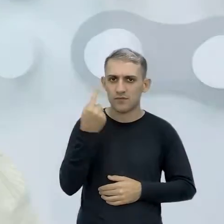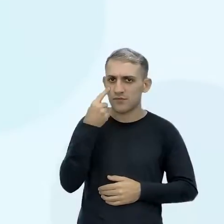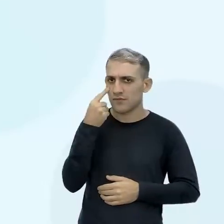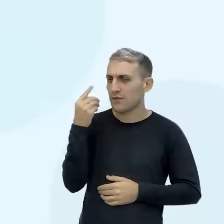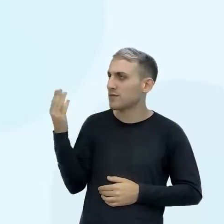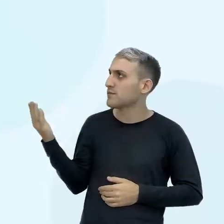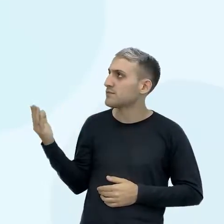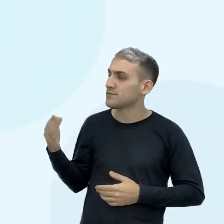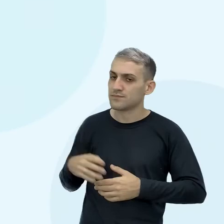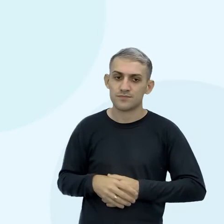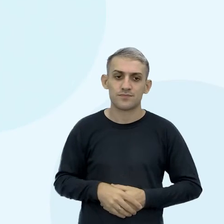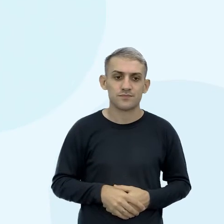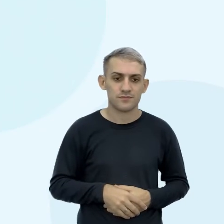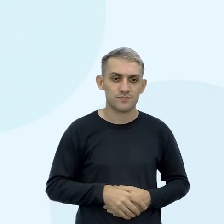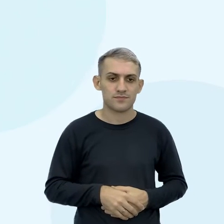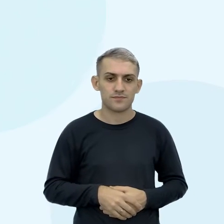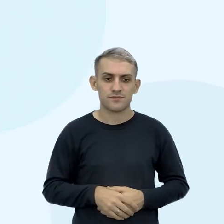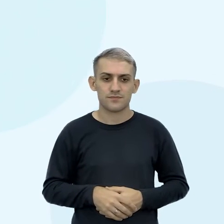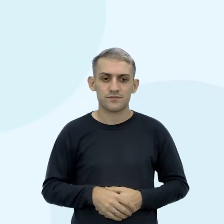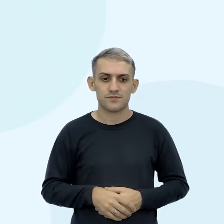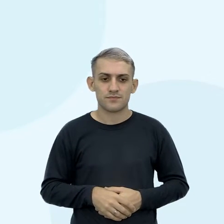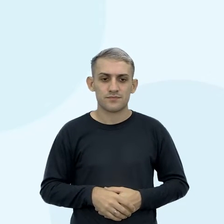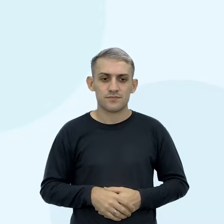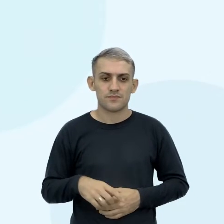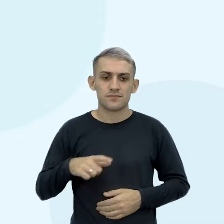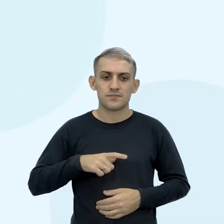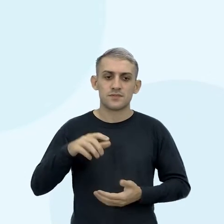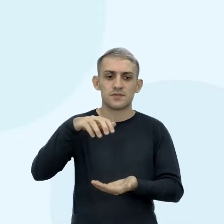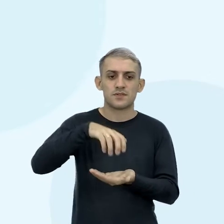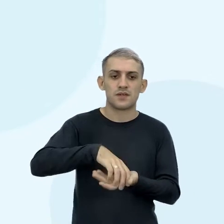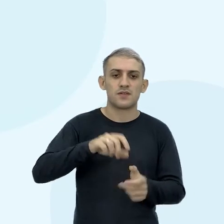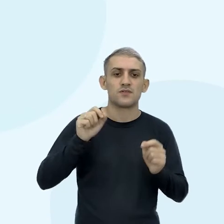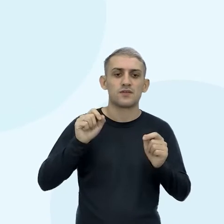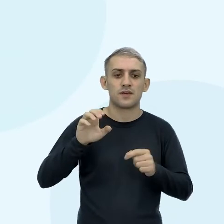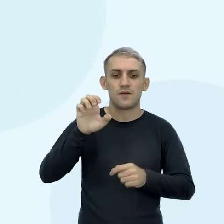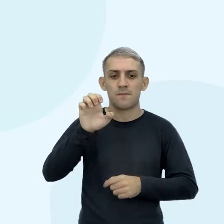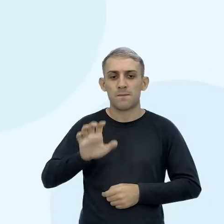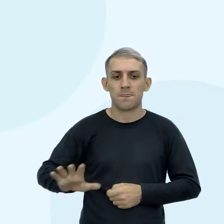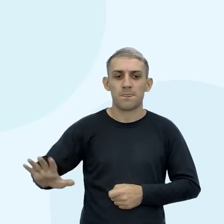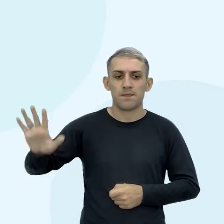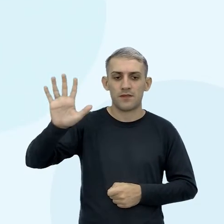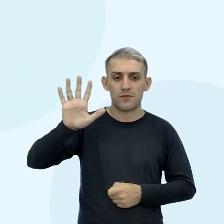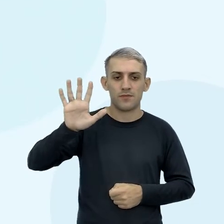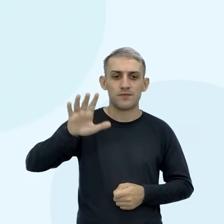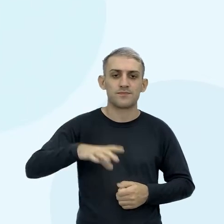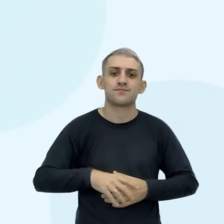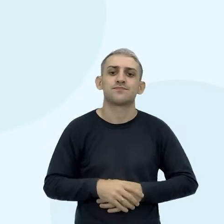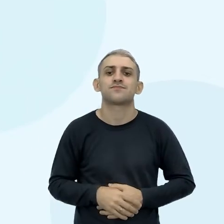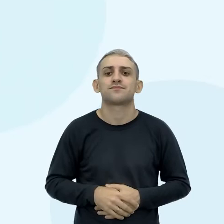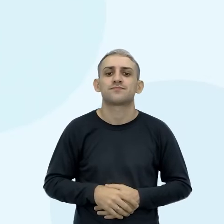lá. A gente está vendo, olha quem está na área central. União Europeia.